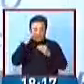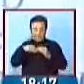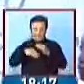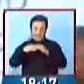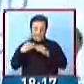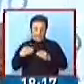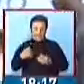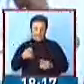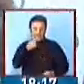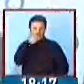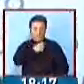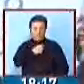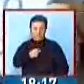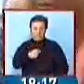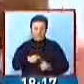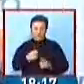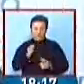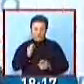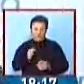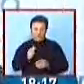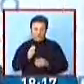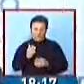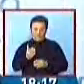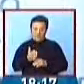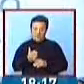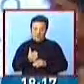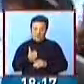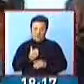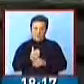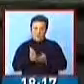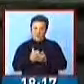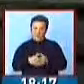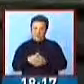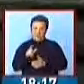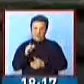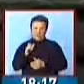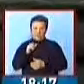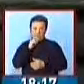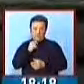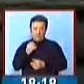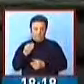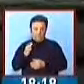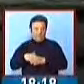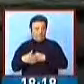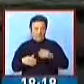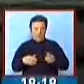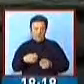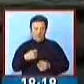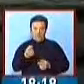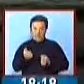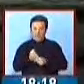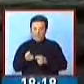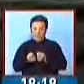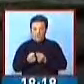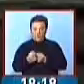pessoas chegam a ir embora antes mesmo da própria licenciatura. Trabalhar próximo do tecido empresarial, já por